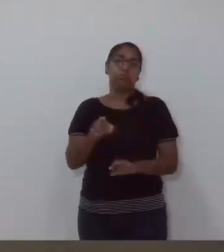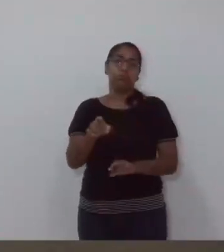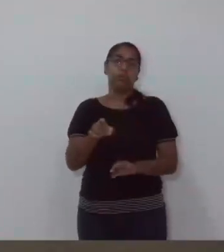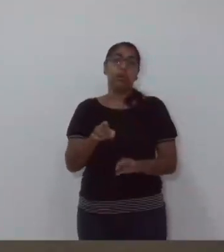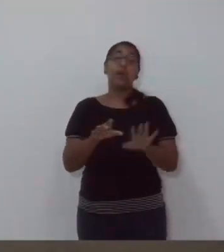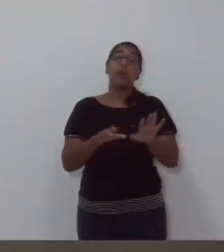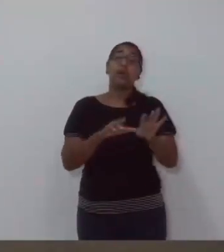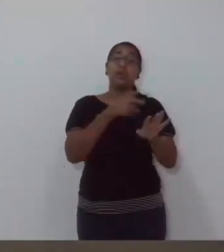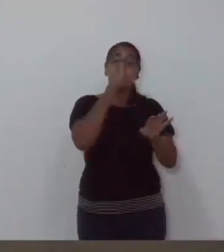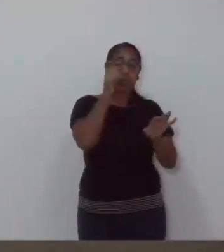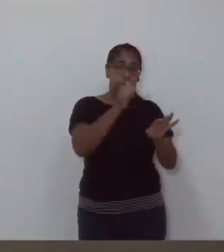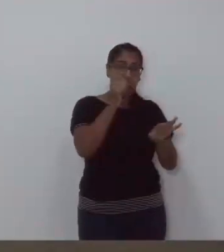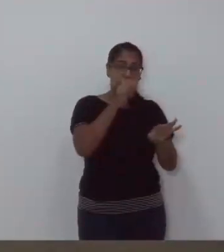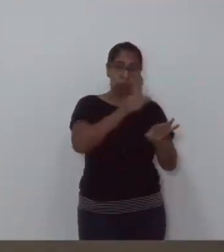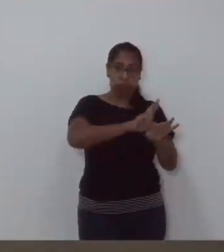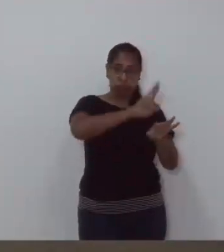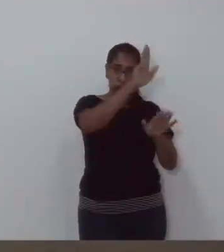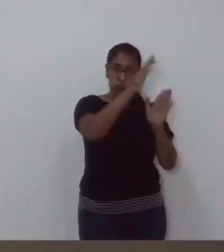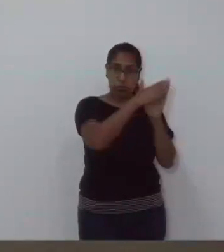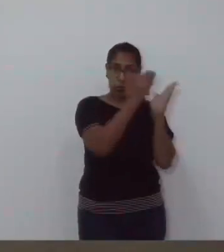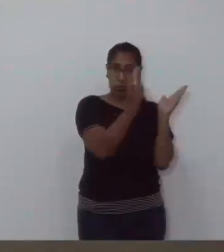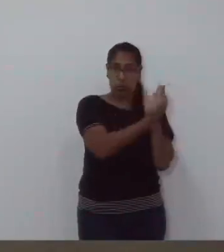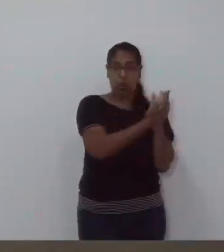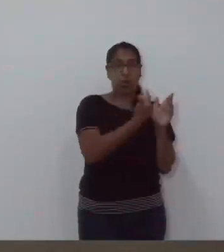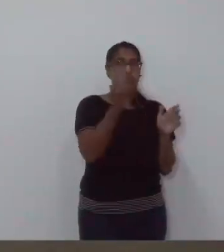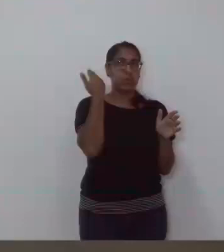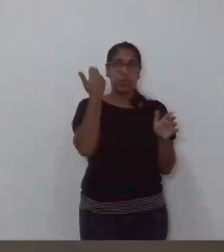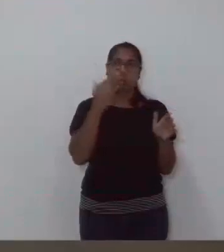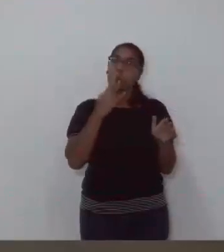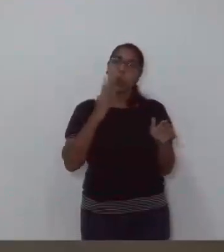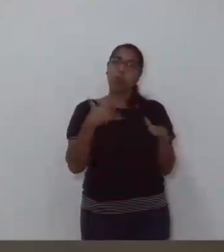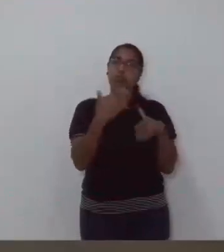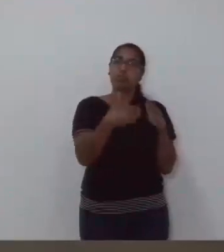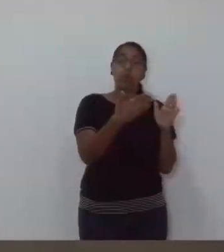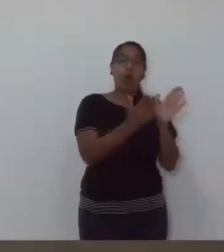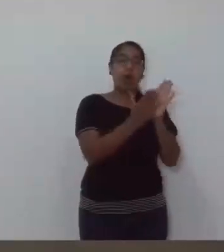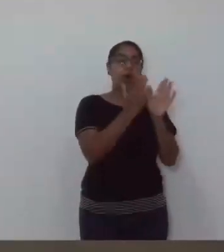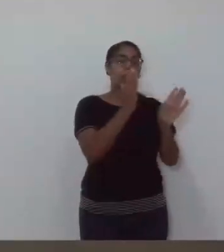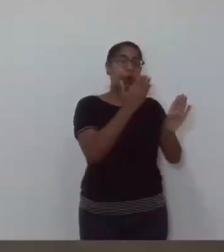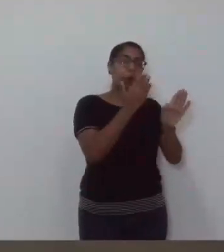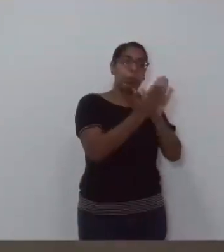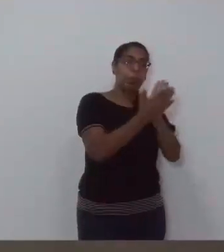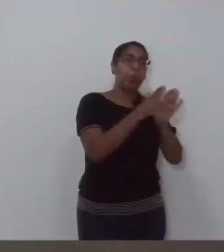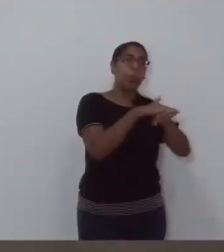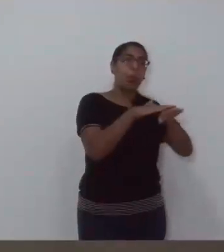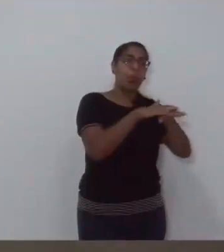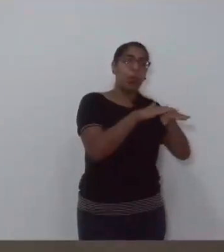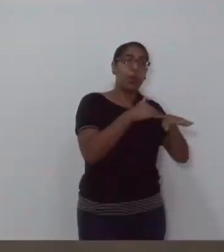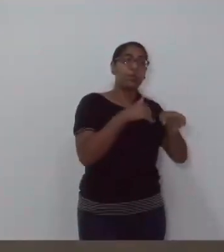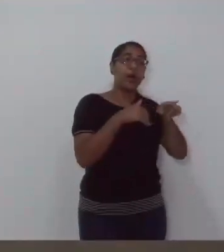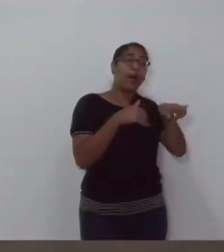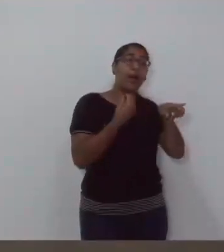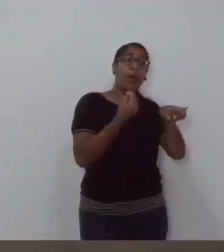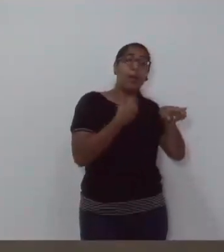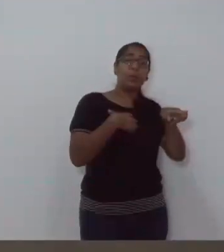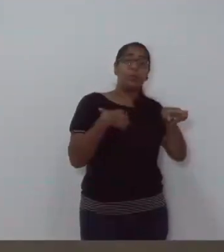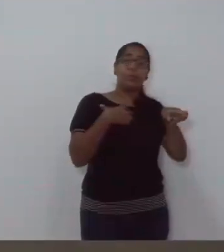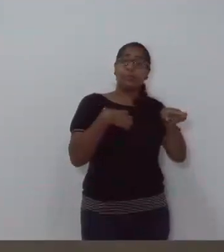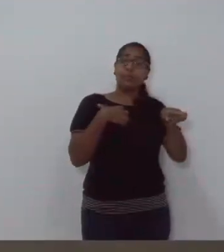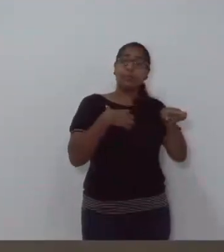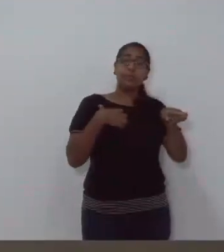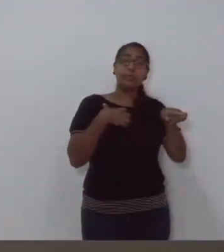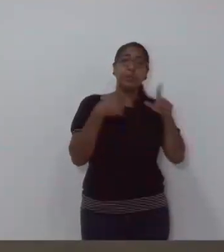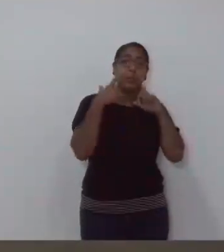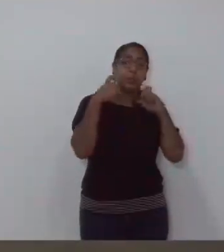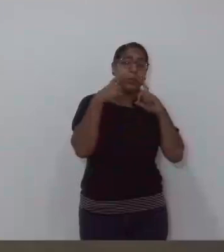à proprietária da escola, eu não a conheci recentemente numa conversa, ela estava muito abalada e até